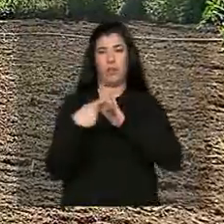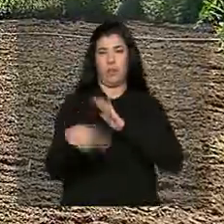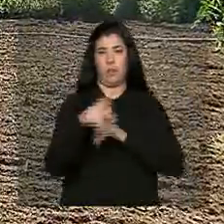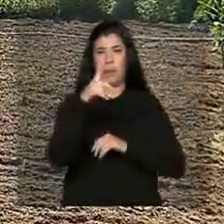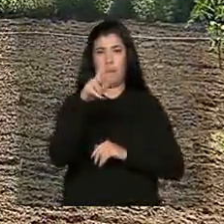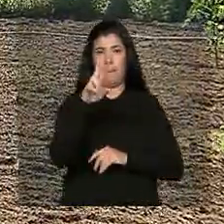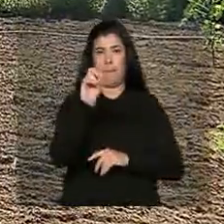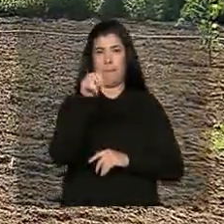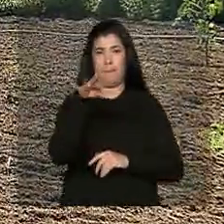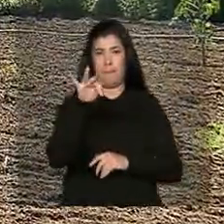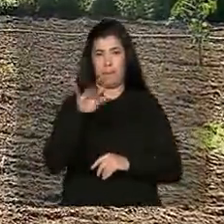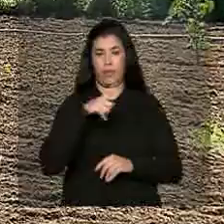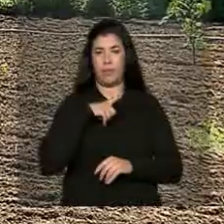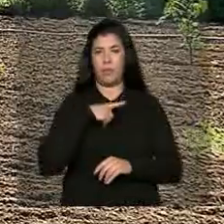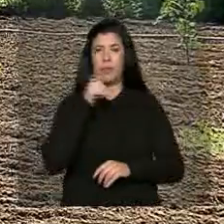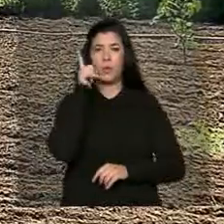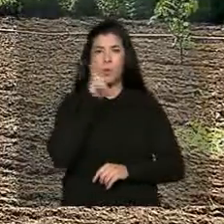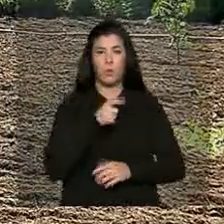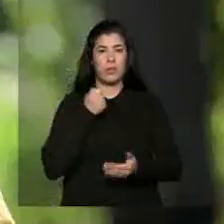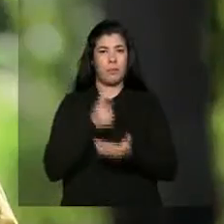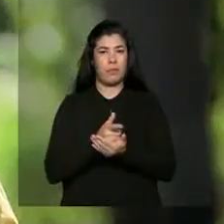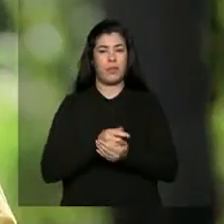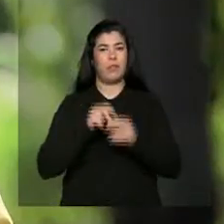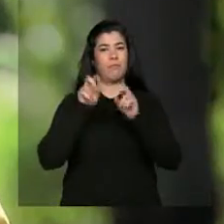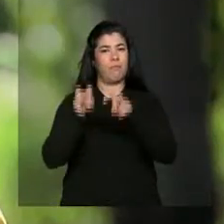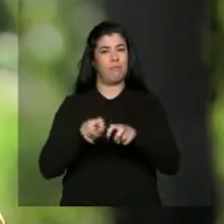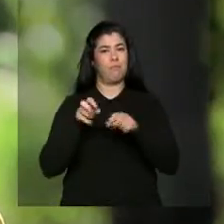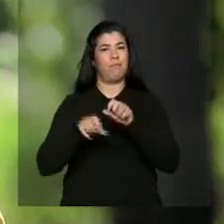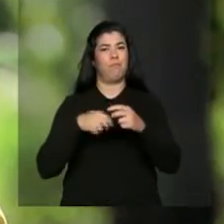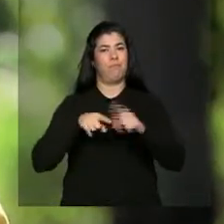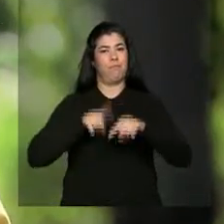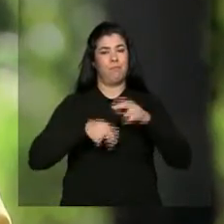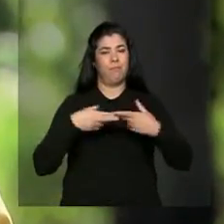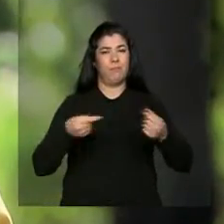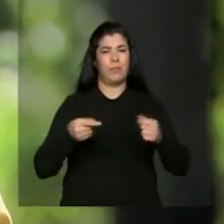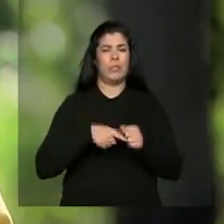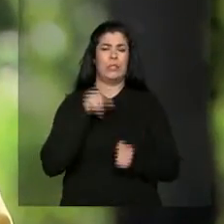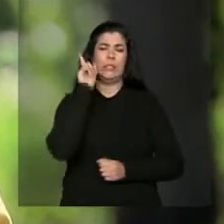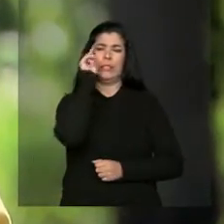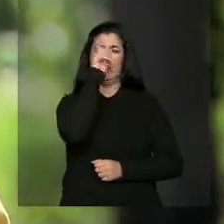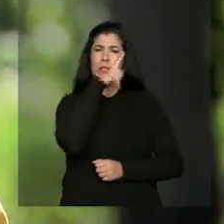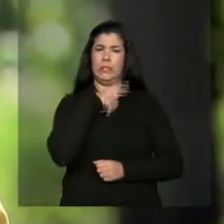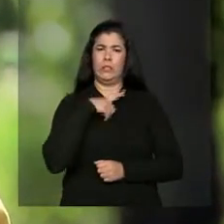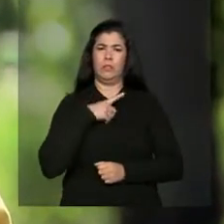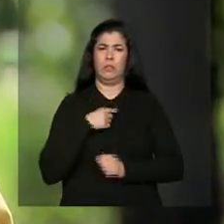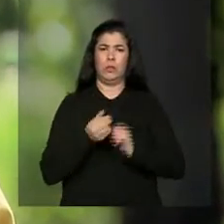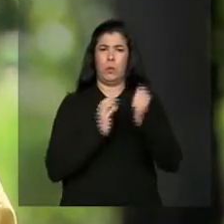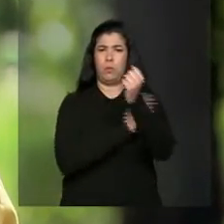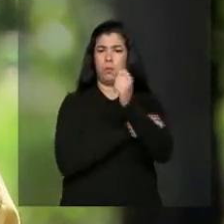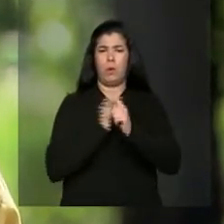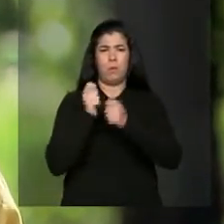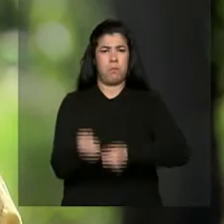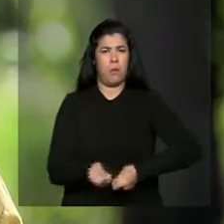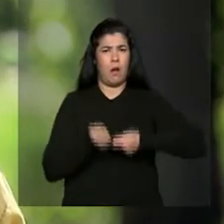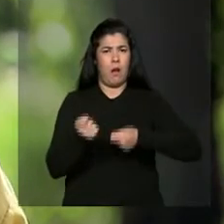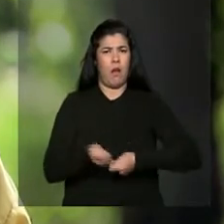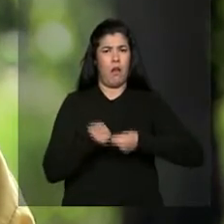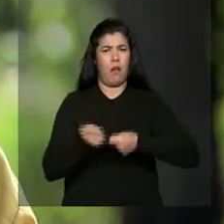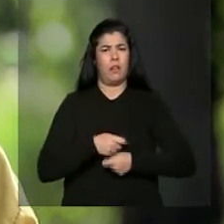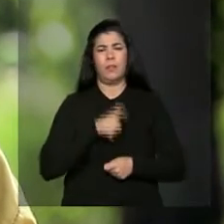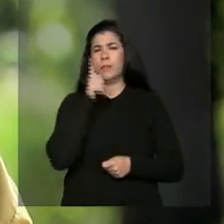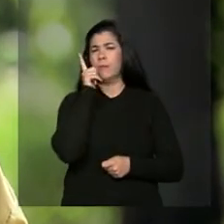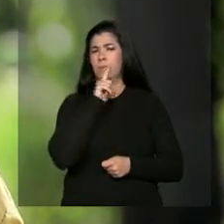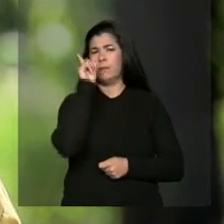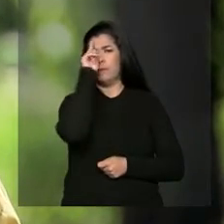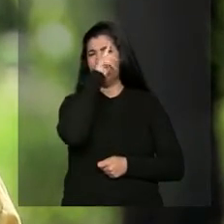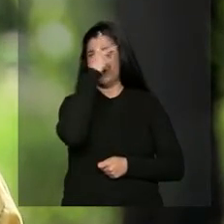conseguiu financiar um pequeno trator. Era muito difícil da gente trabalhar braçal, quase ninguém estava encontrando também os companheiros